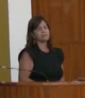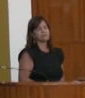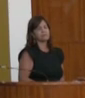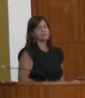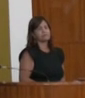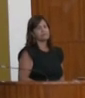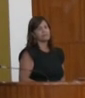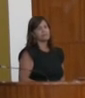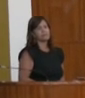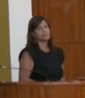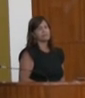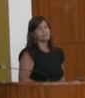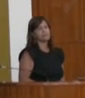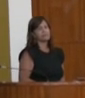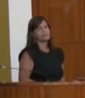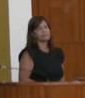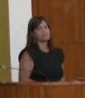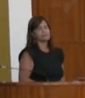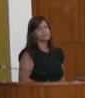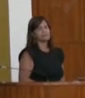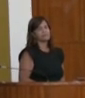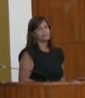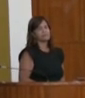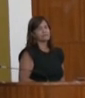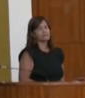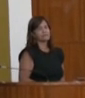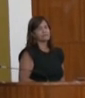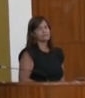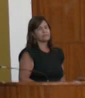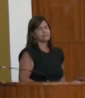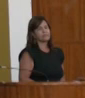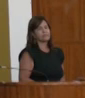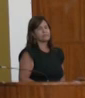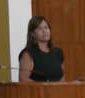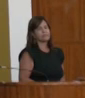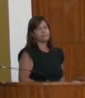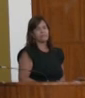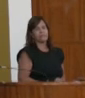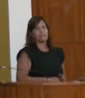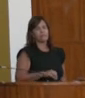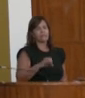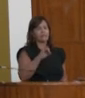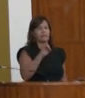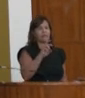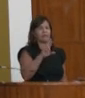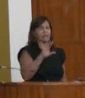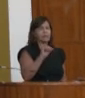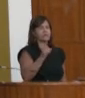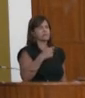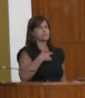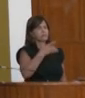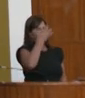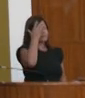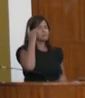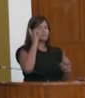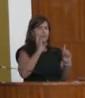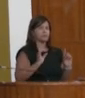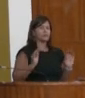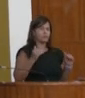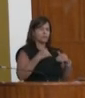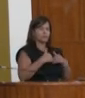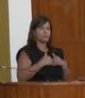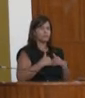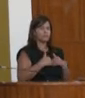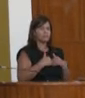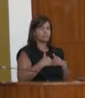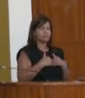Funciona? Funciona. Vou falar um pouco baixo. Tudo bem com vocês? Eu sou a Iris, eu sou uma pessoa com deficiência, autista,